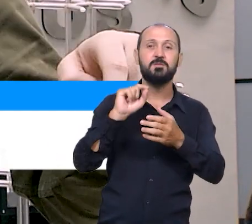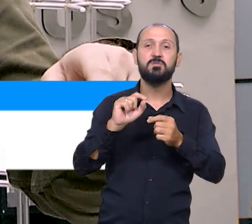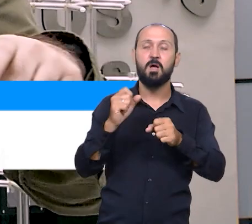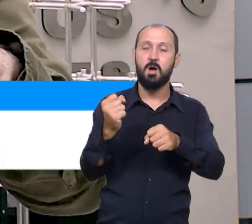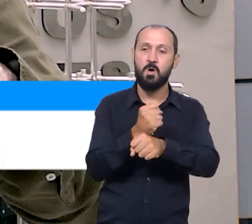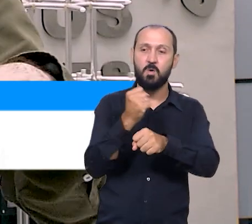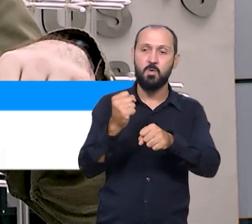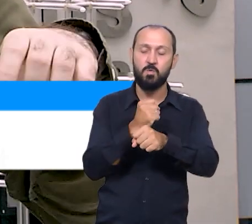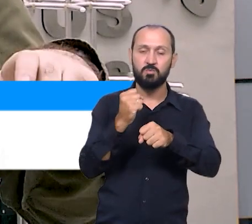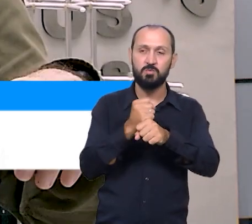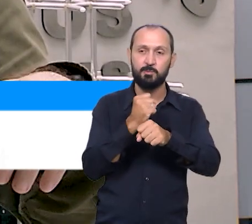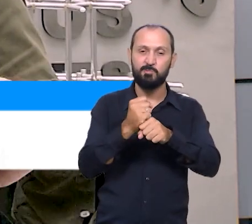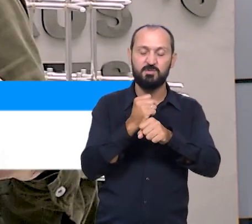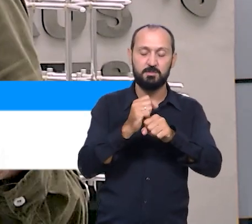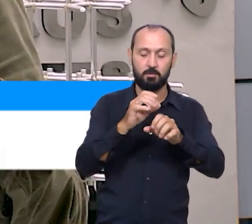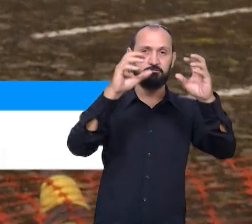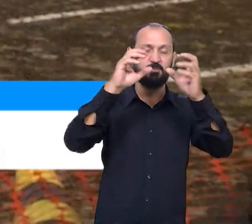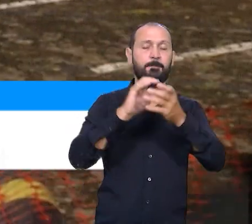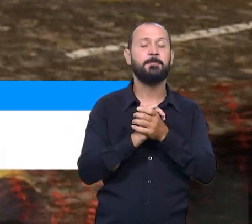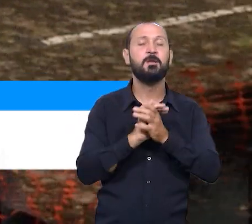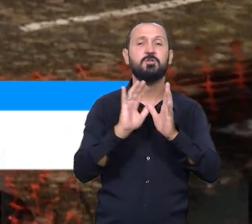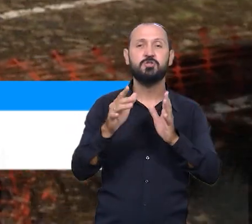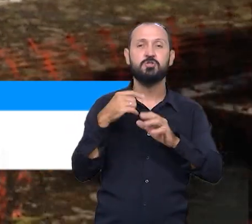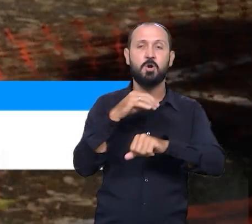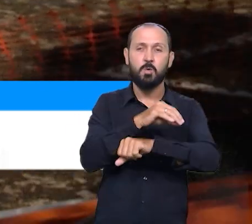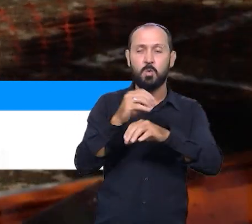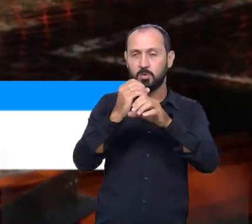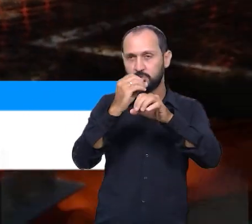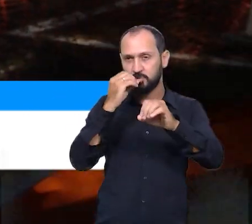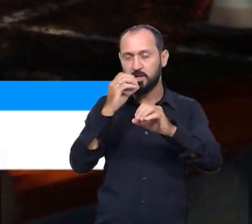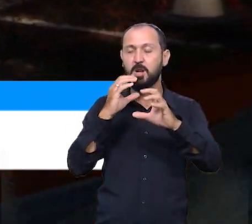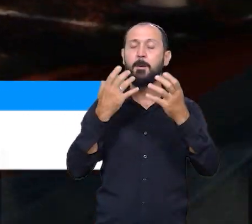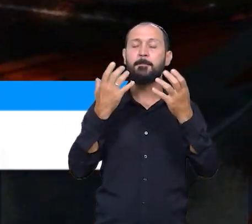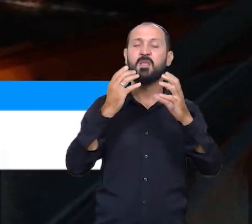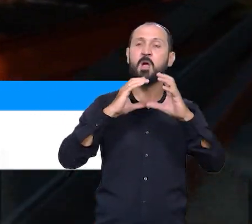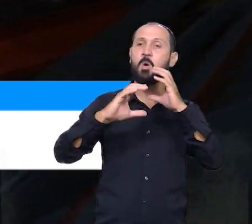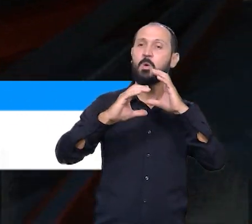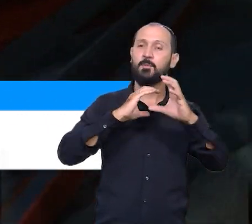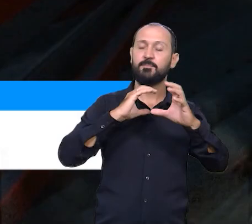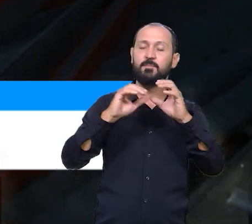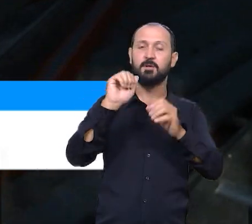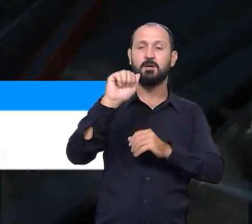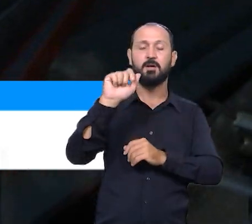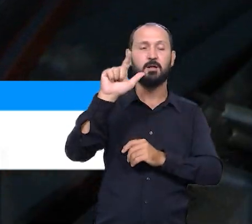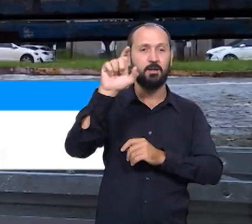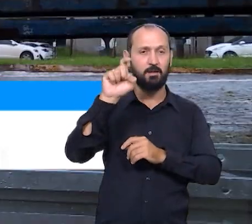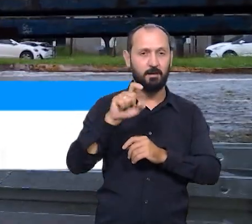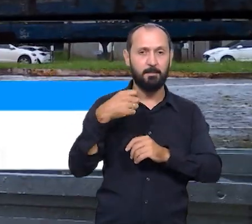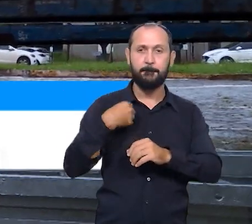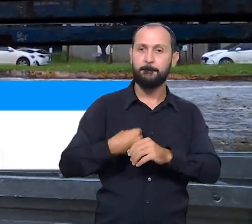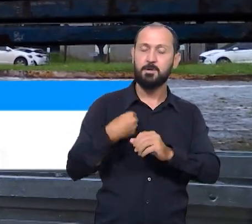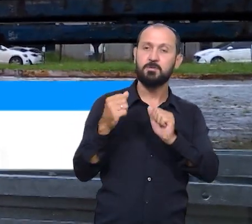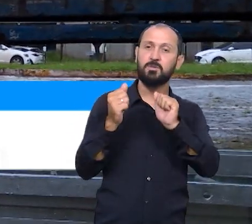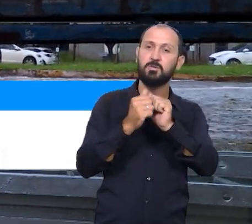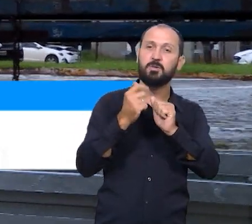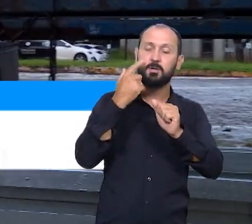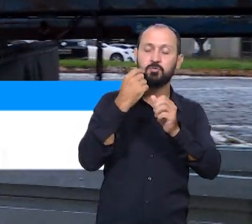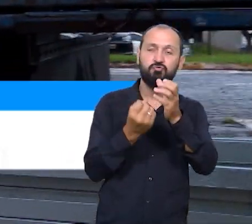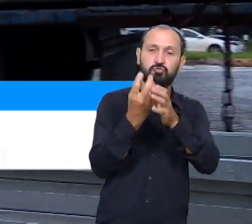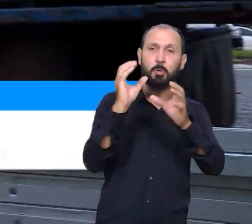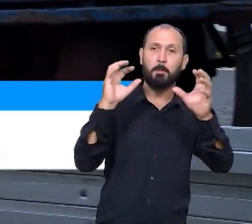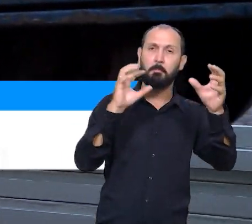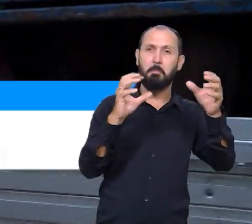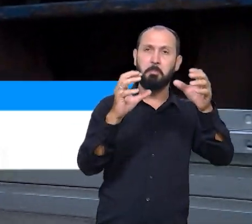a finalização da construção do site. Já o engenheiro em telecomunicações Alex Meira da Costa, que participa do processo